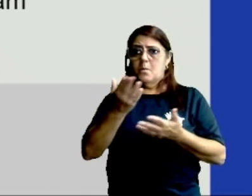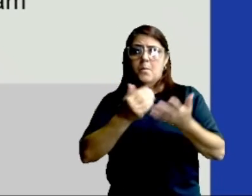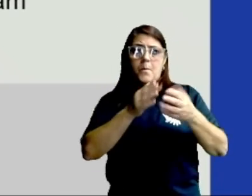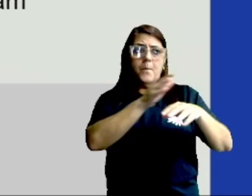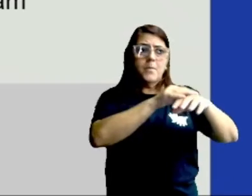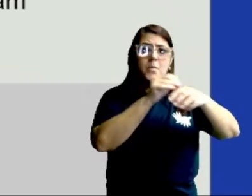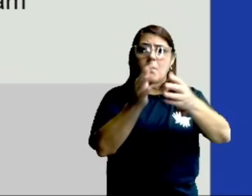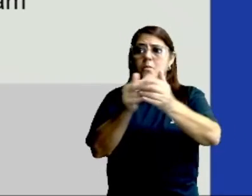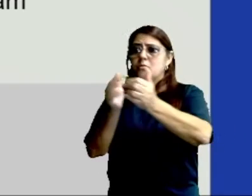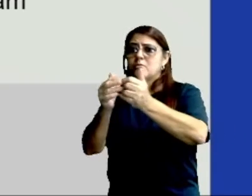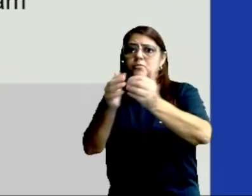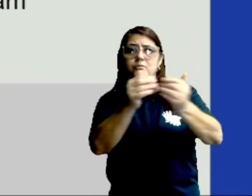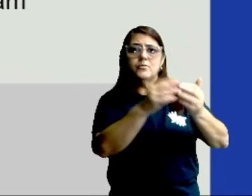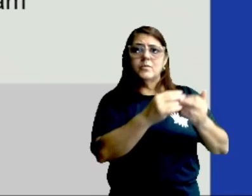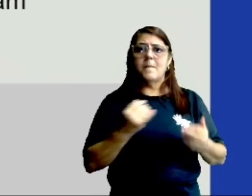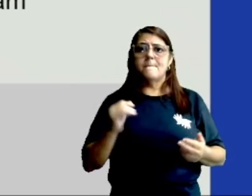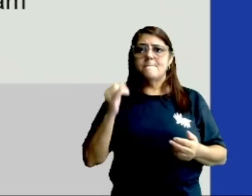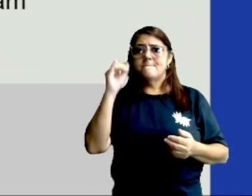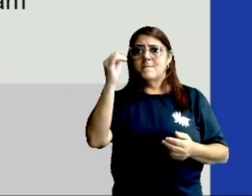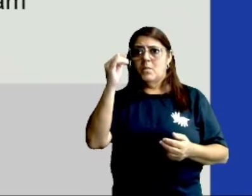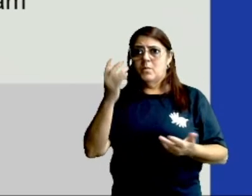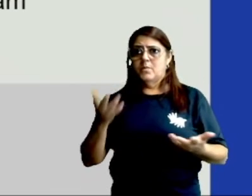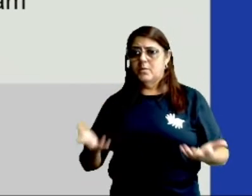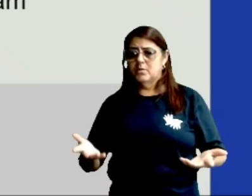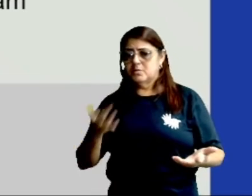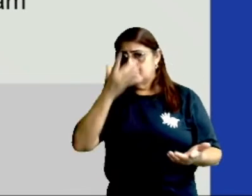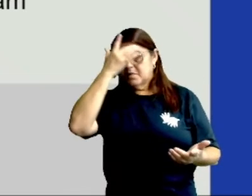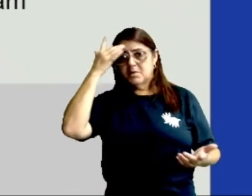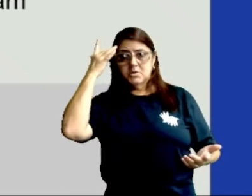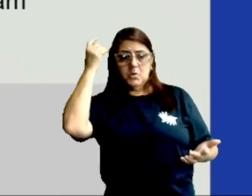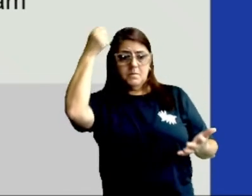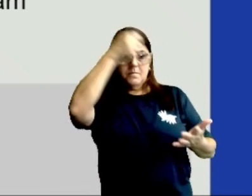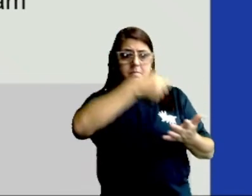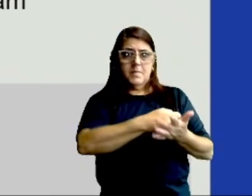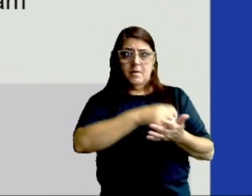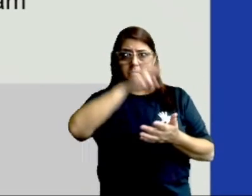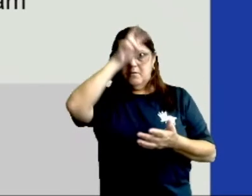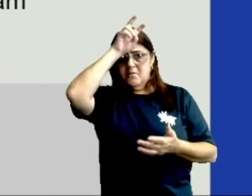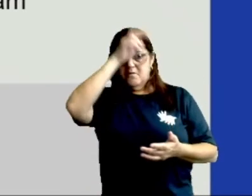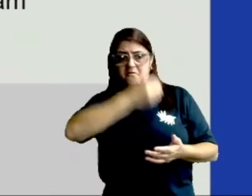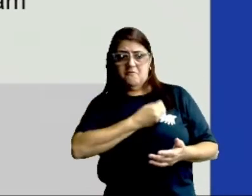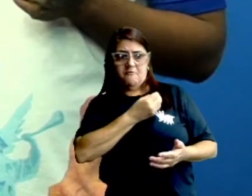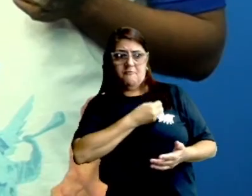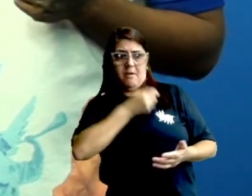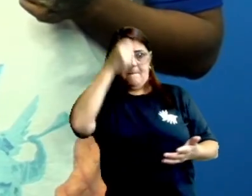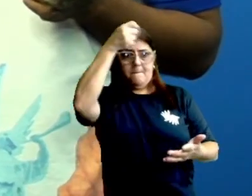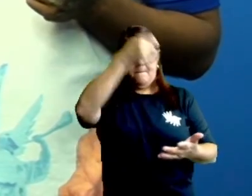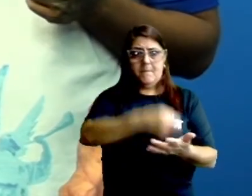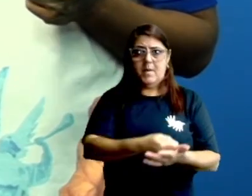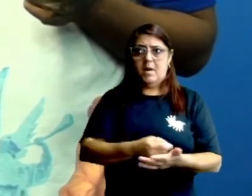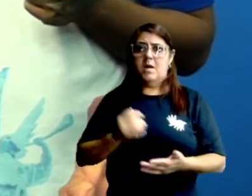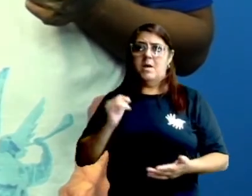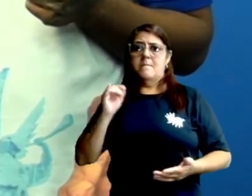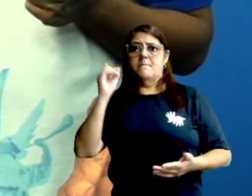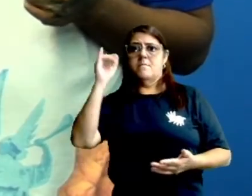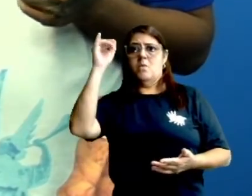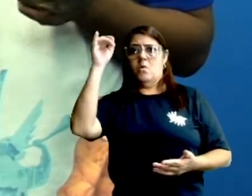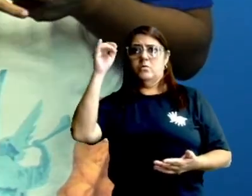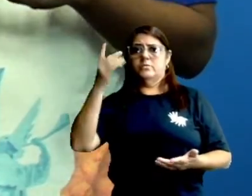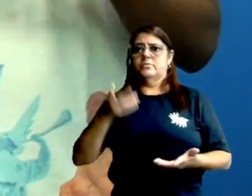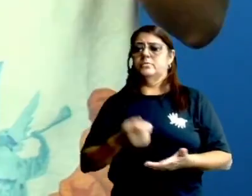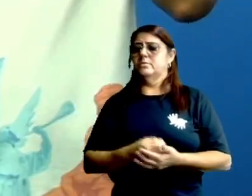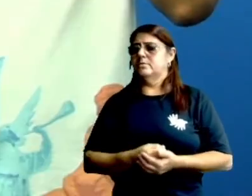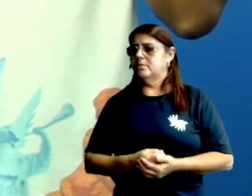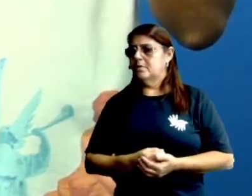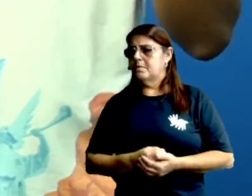arrecadação de impostos né o as pessoas que habitavam o Egito eles precisavam pagar os impostos dos seus